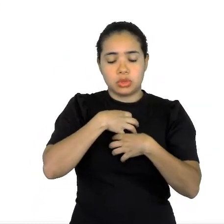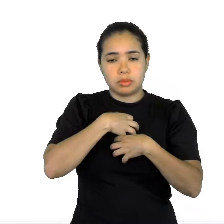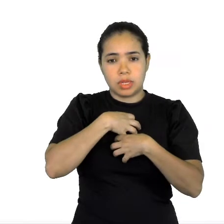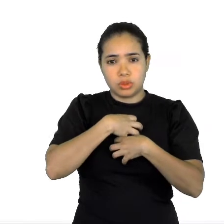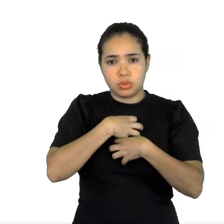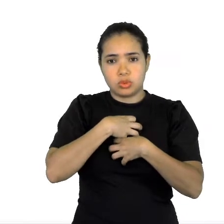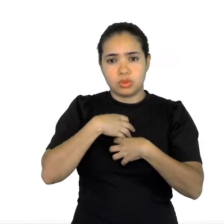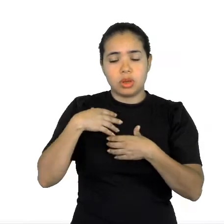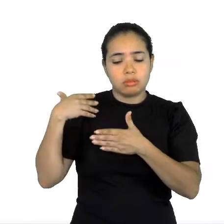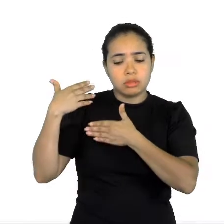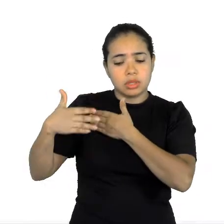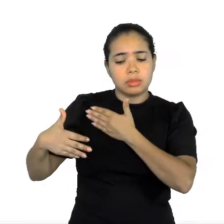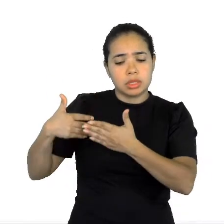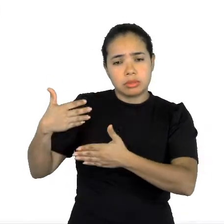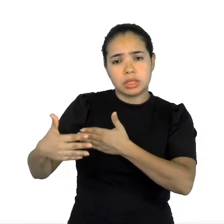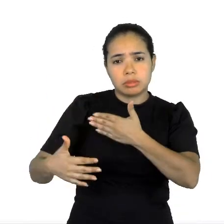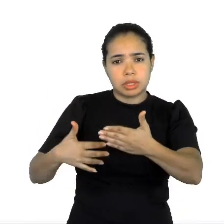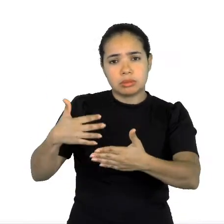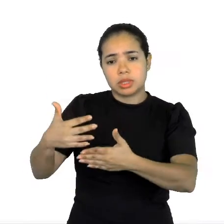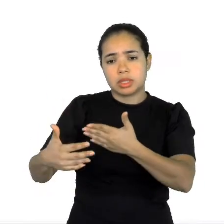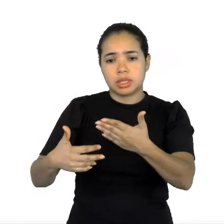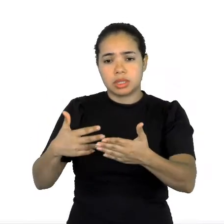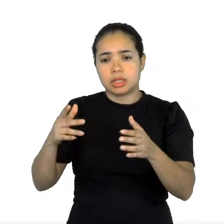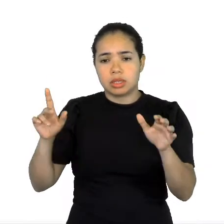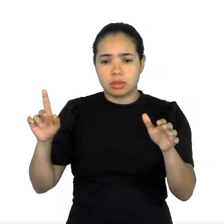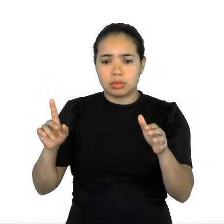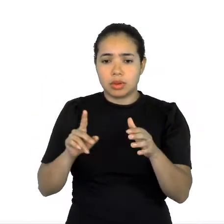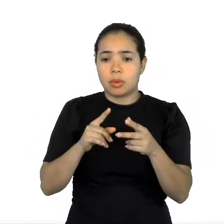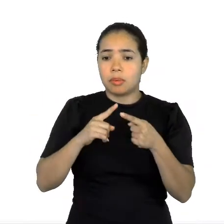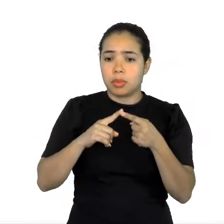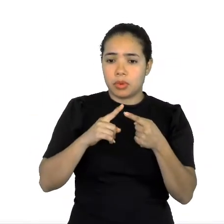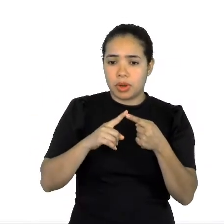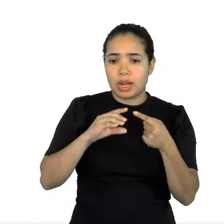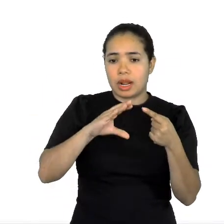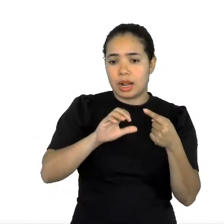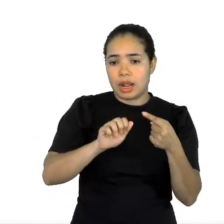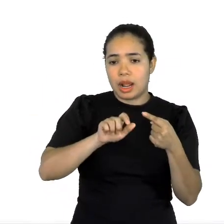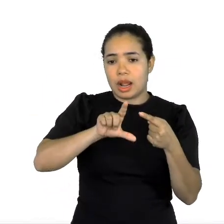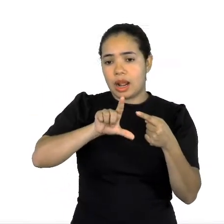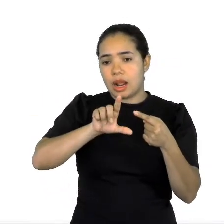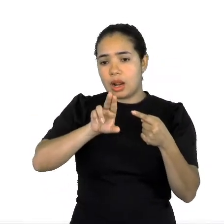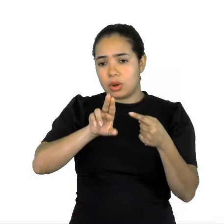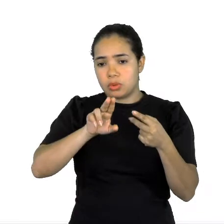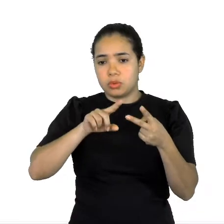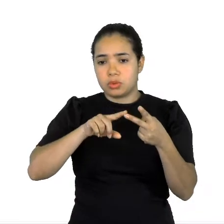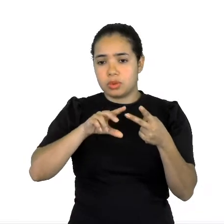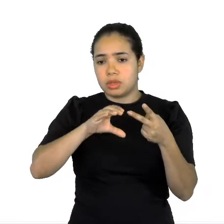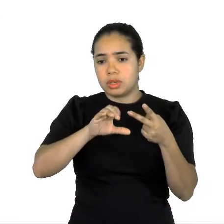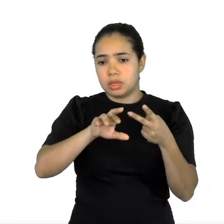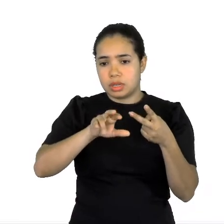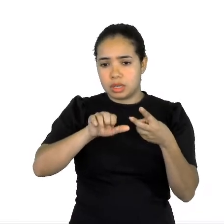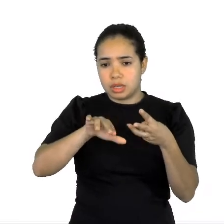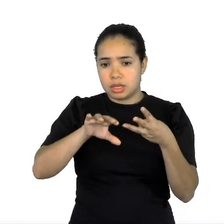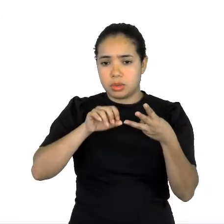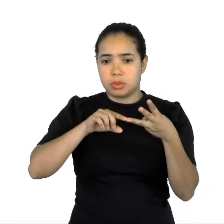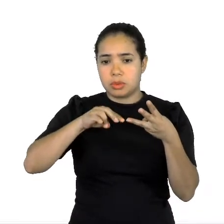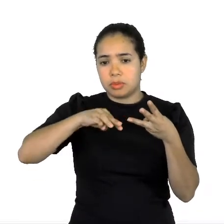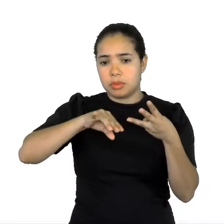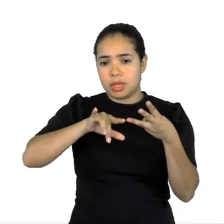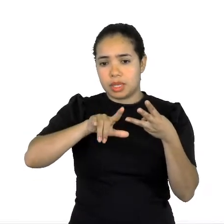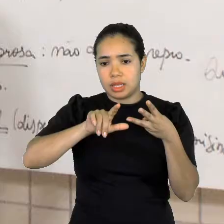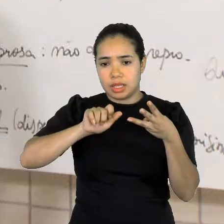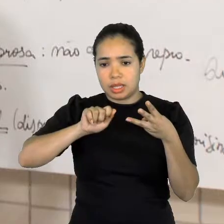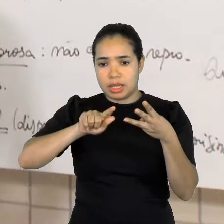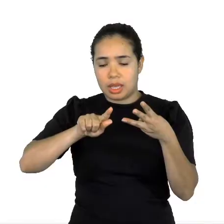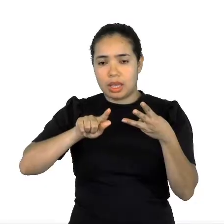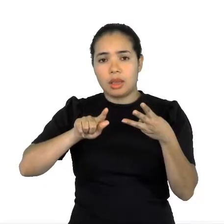mais força. Porque Calu, Crânio e Miguel, eles se apaixonam por Magri, a única garota do